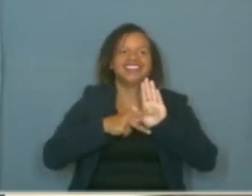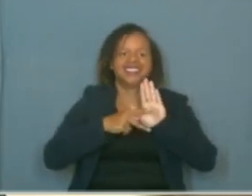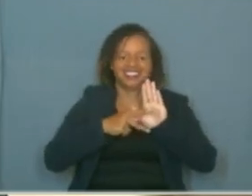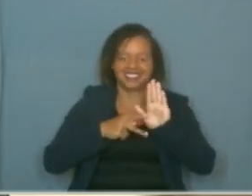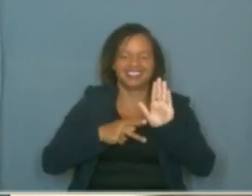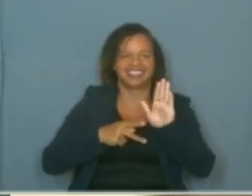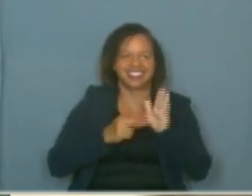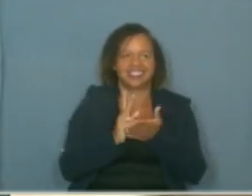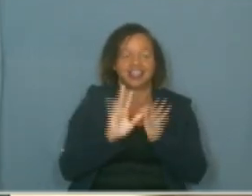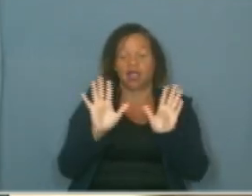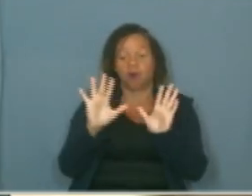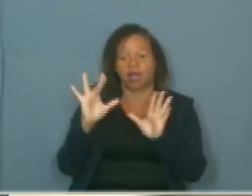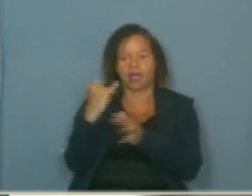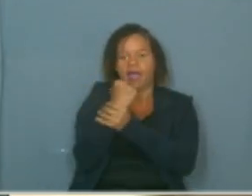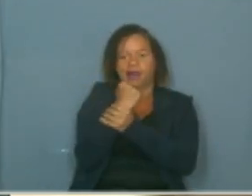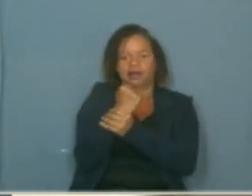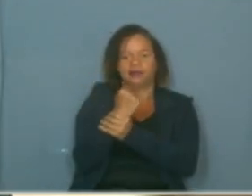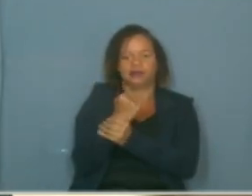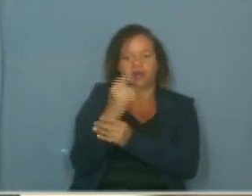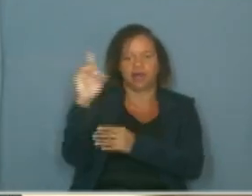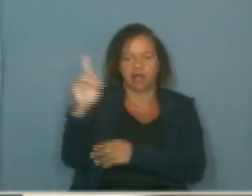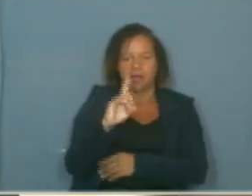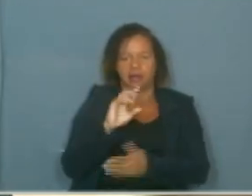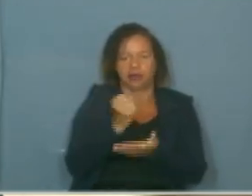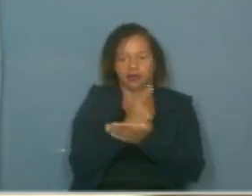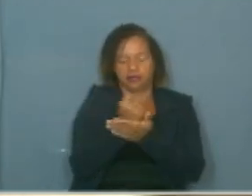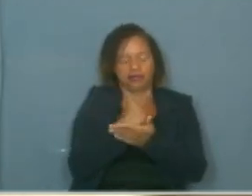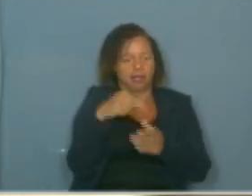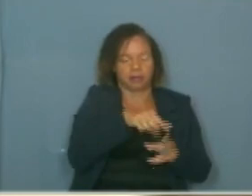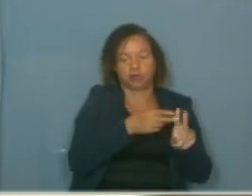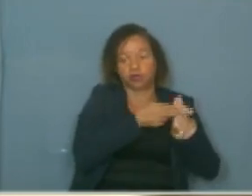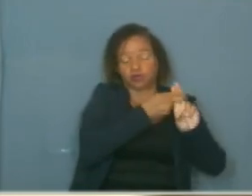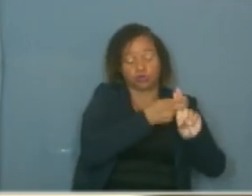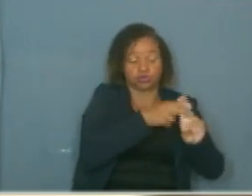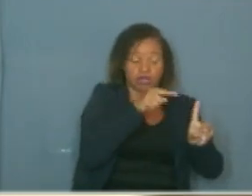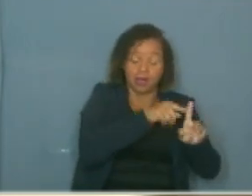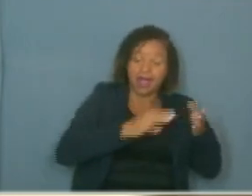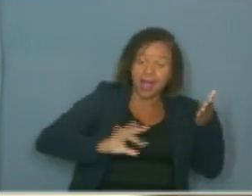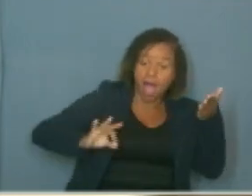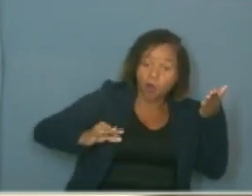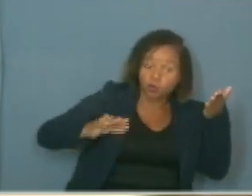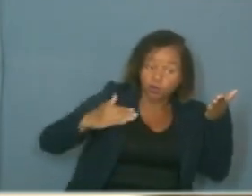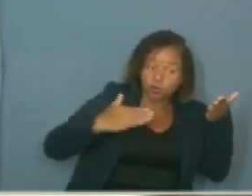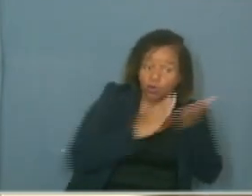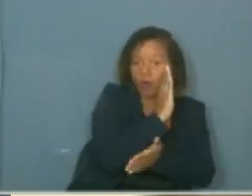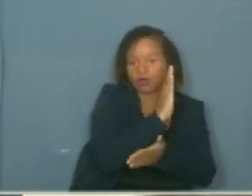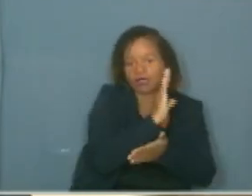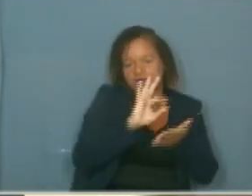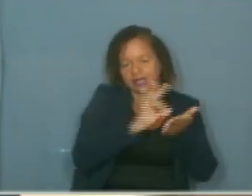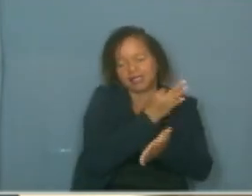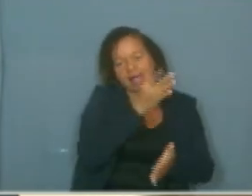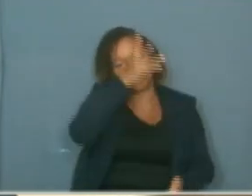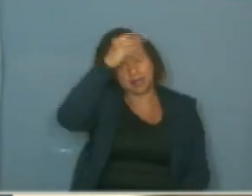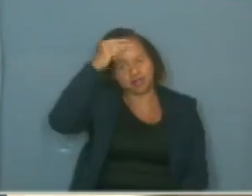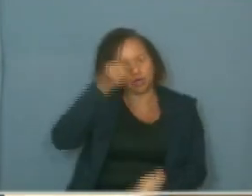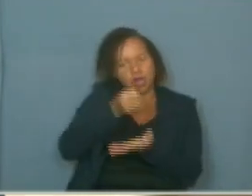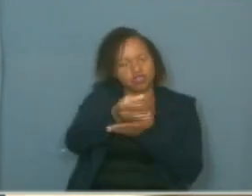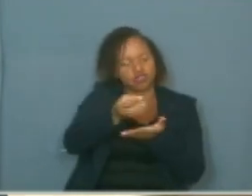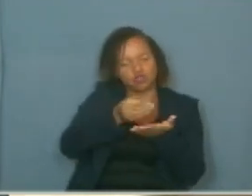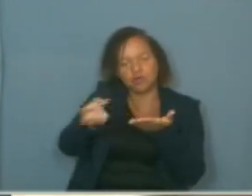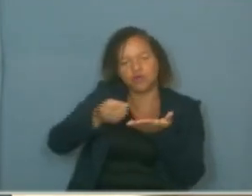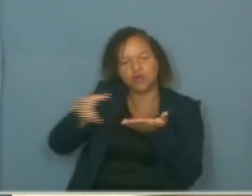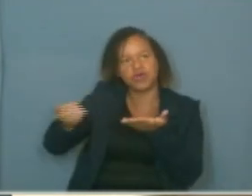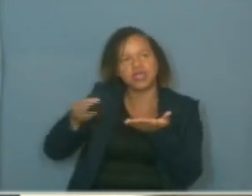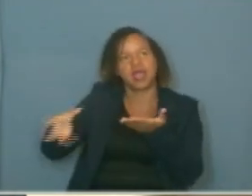garante que o remédio vai chegar no SUS, porque ele autoriza a prefeitura a distribuir, ele autoriza